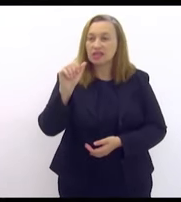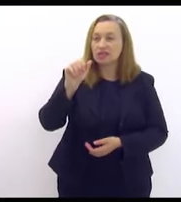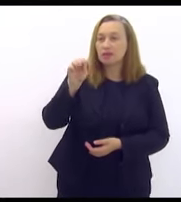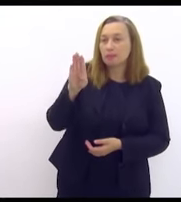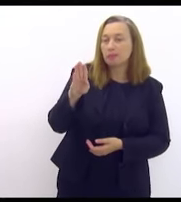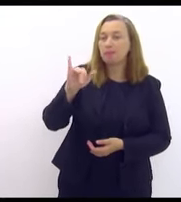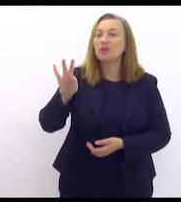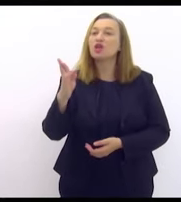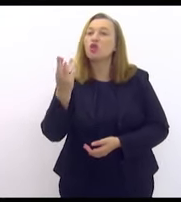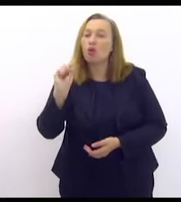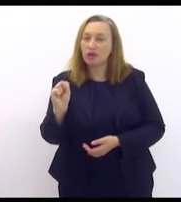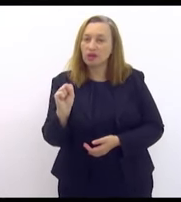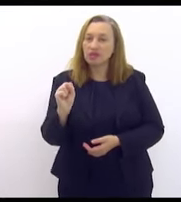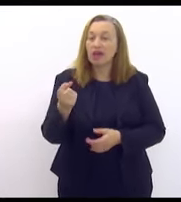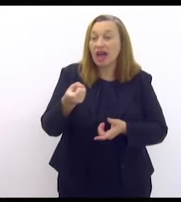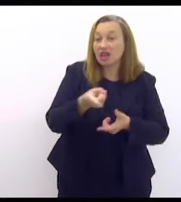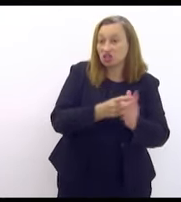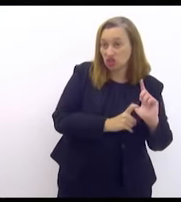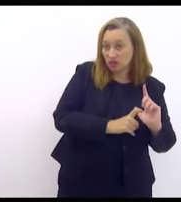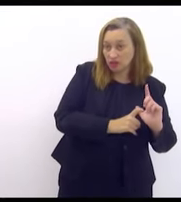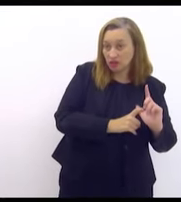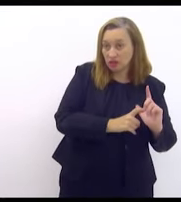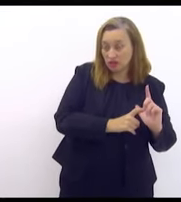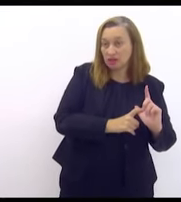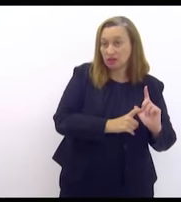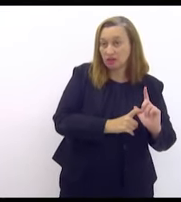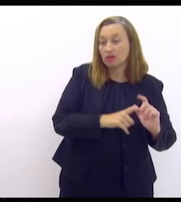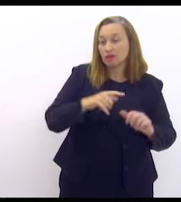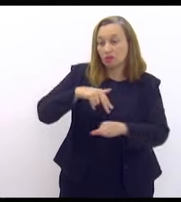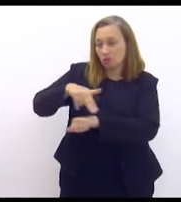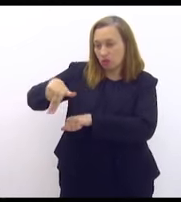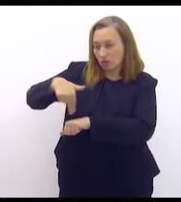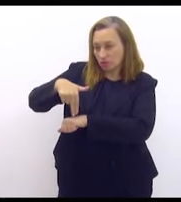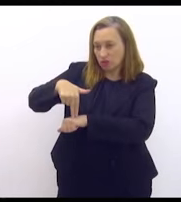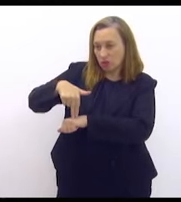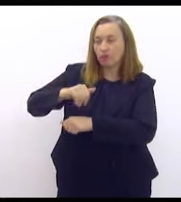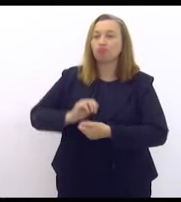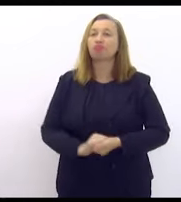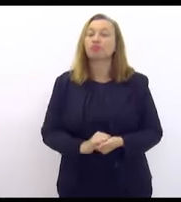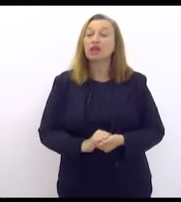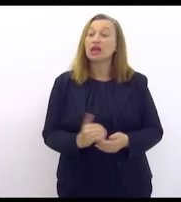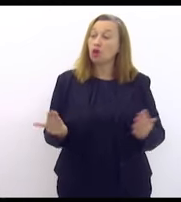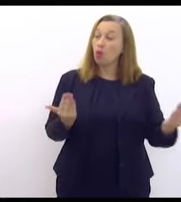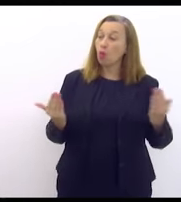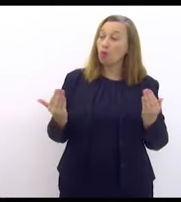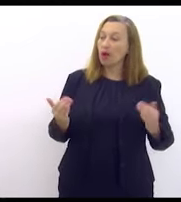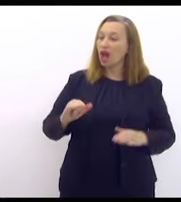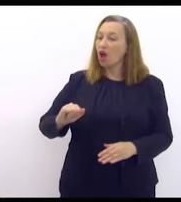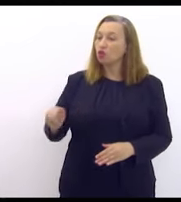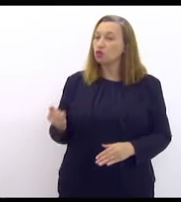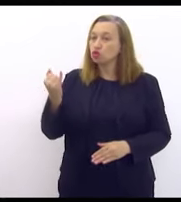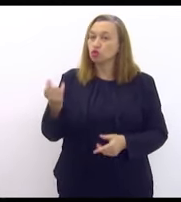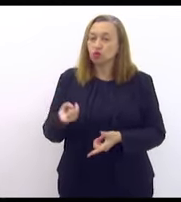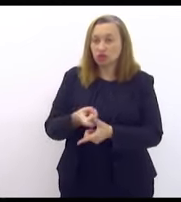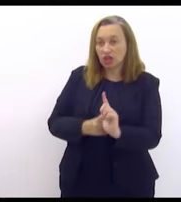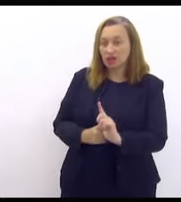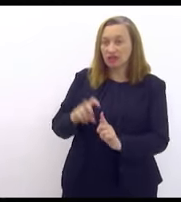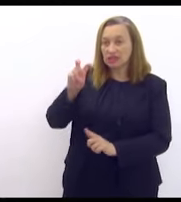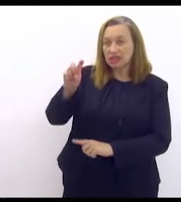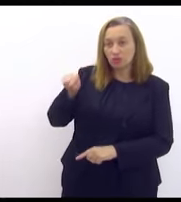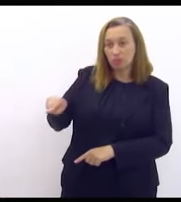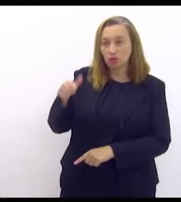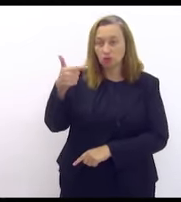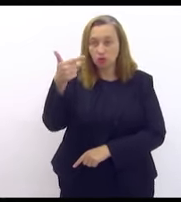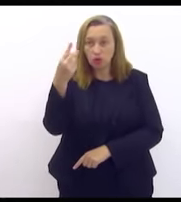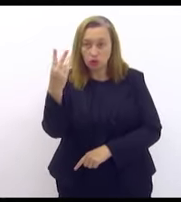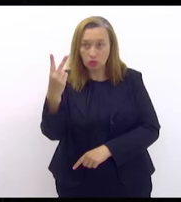a dívida com a União. Apenas uma sugestão é se a gente comparar os juros da dívida, que são de 5,2